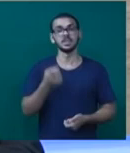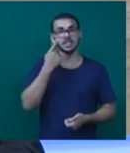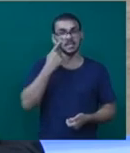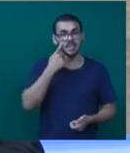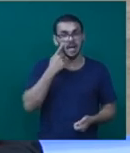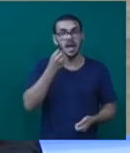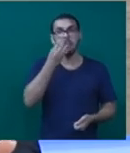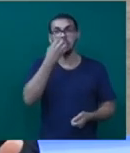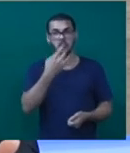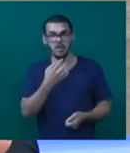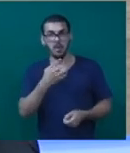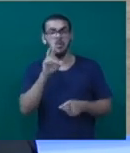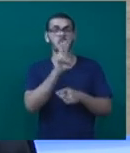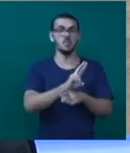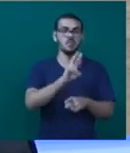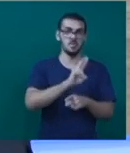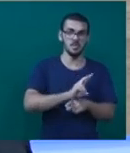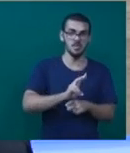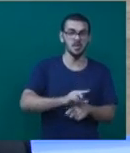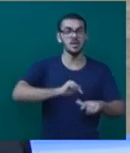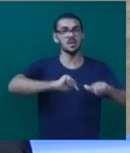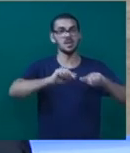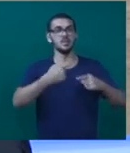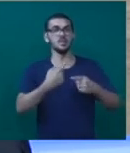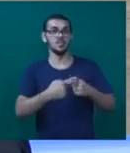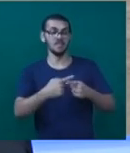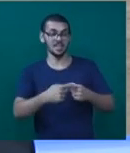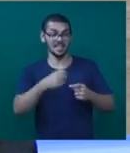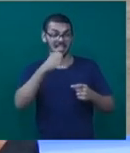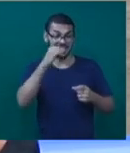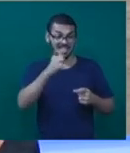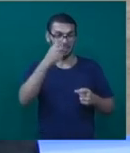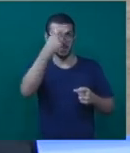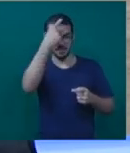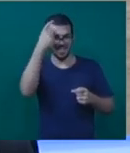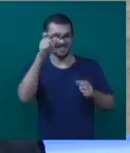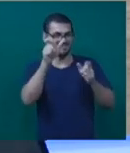dos funcionários. Afinal de contas, o trabalhador produz mais com